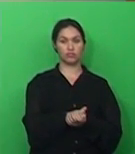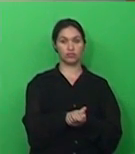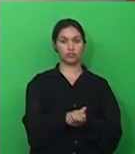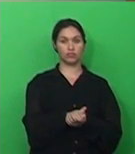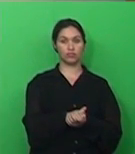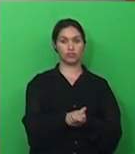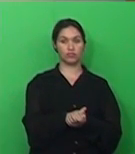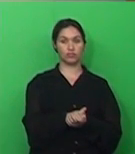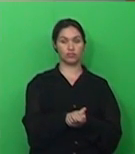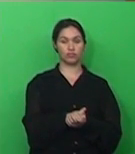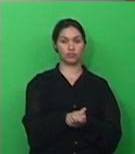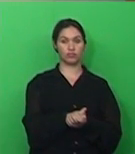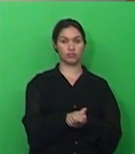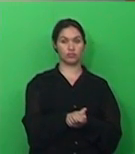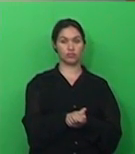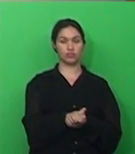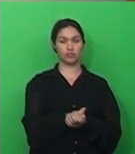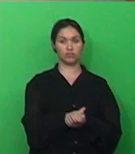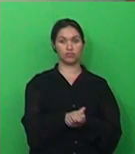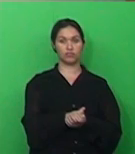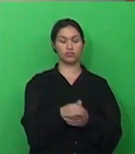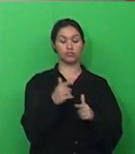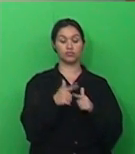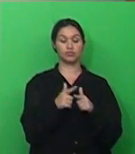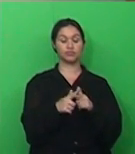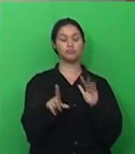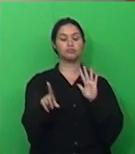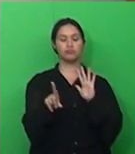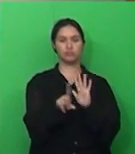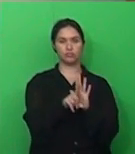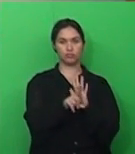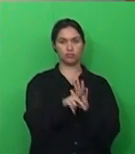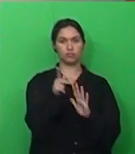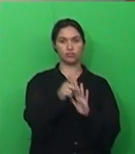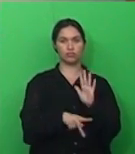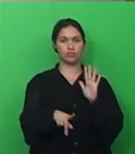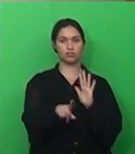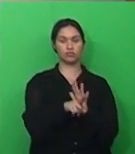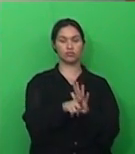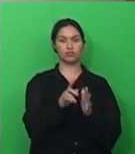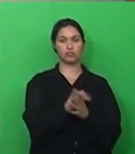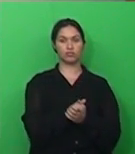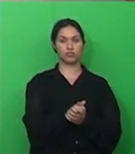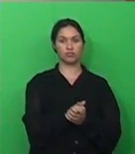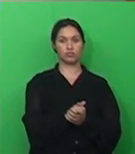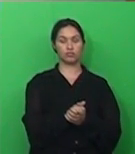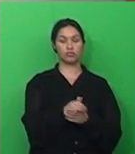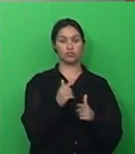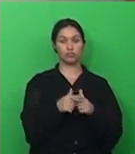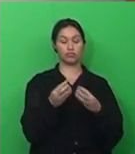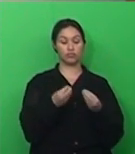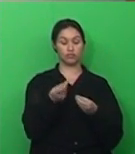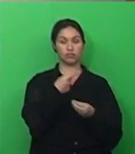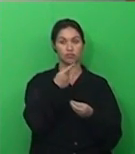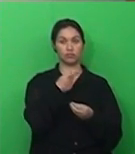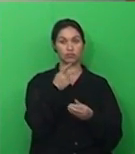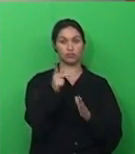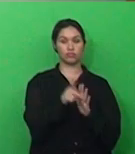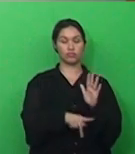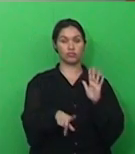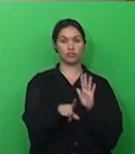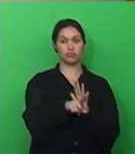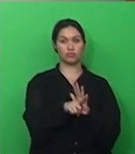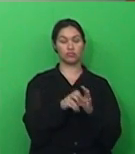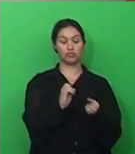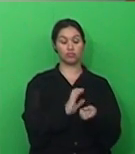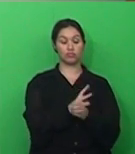questão da questão legal, da legalidade do projeto também. Porque, conforme eu falei anteriormente, o projeto, né,